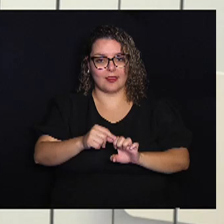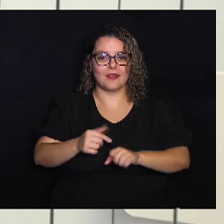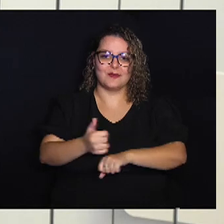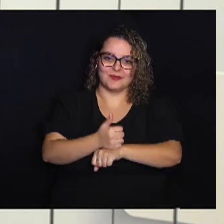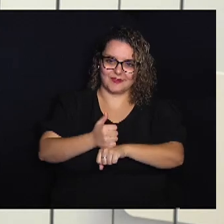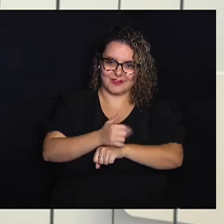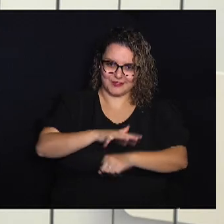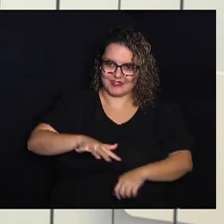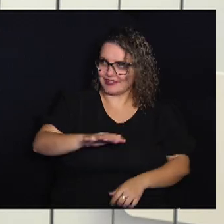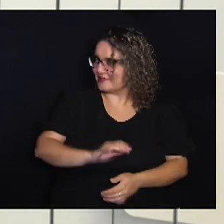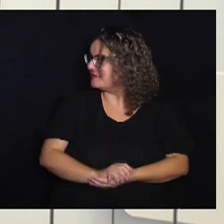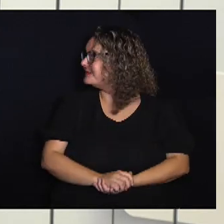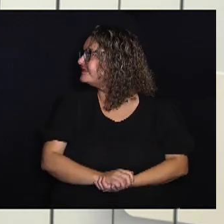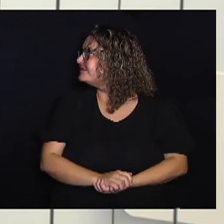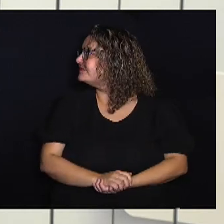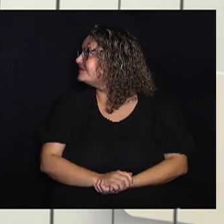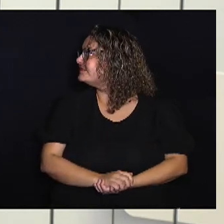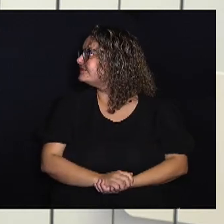profissionais da área.